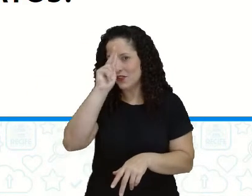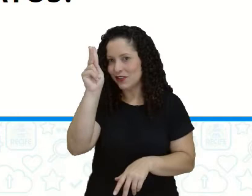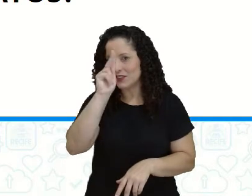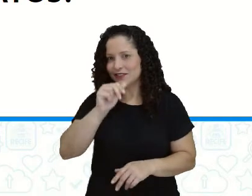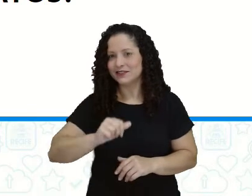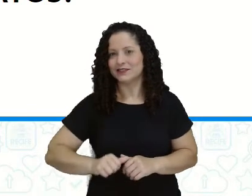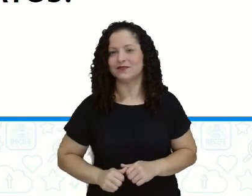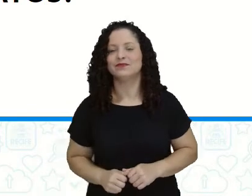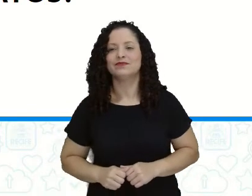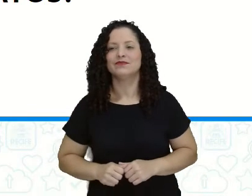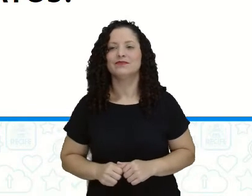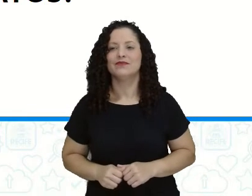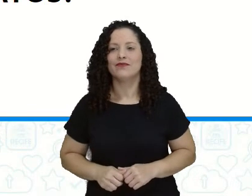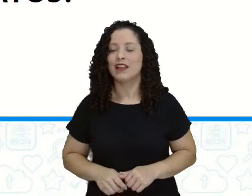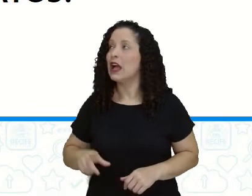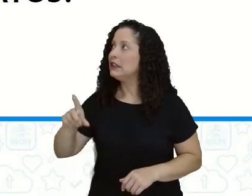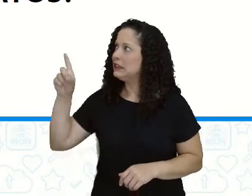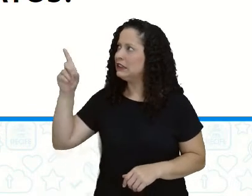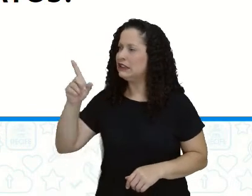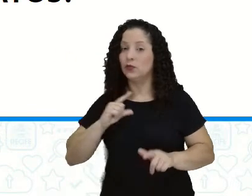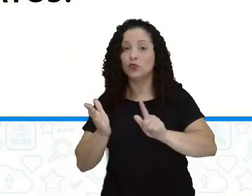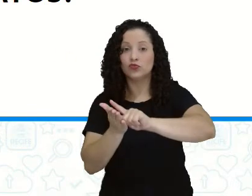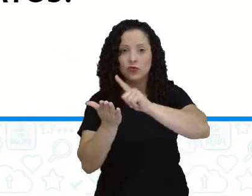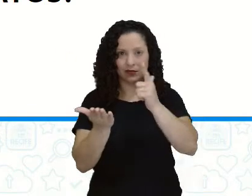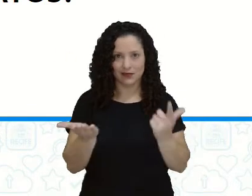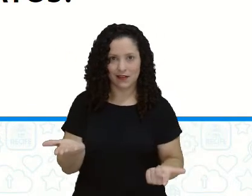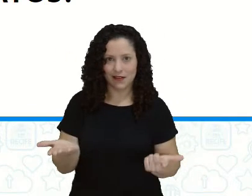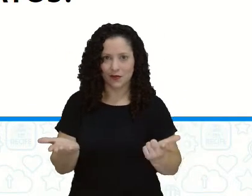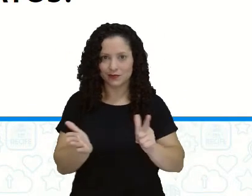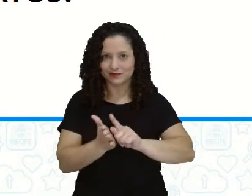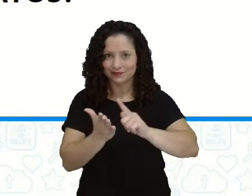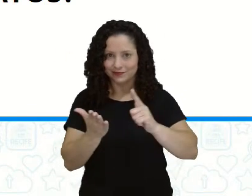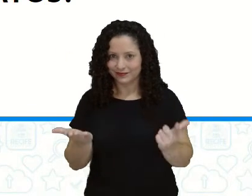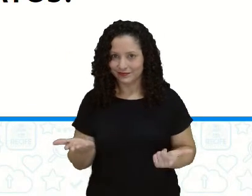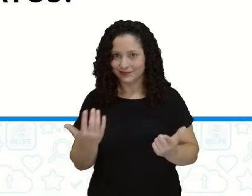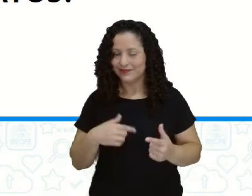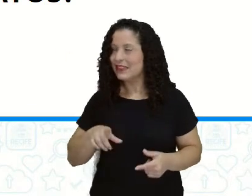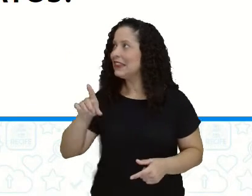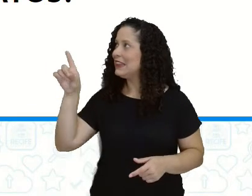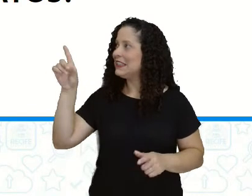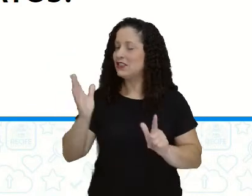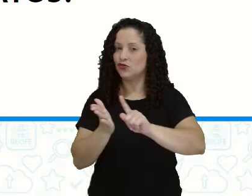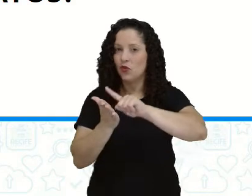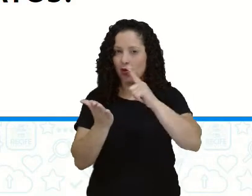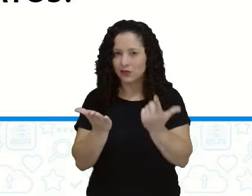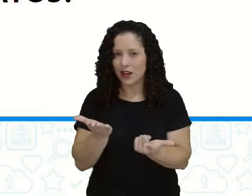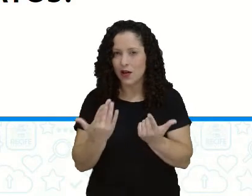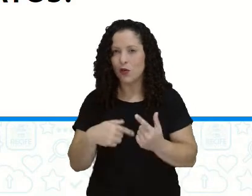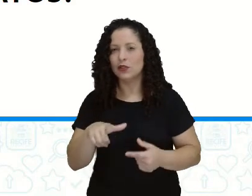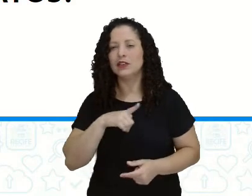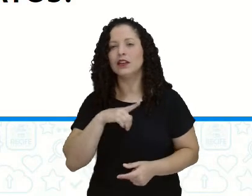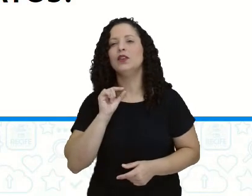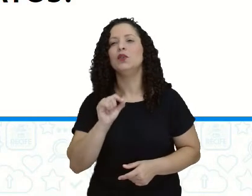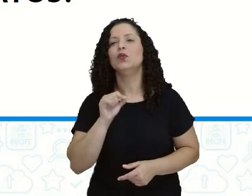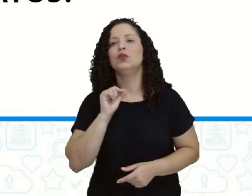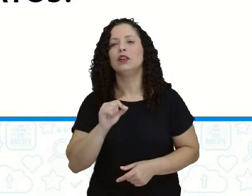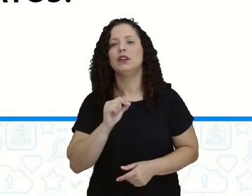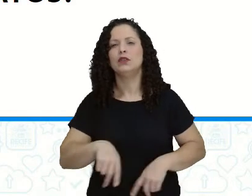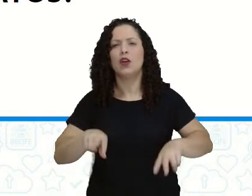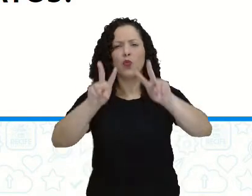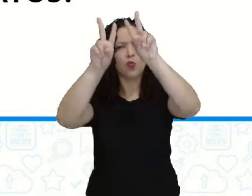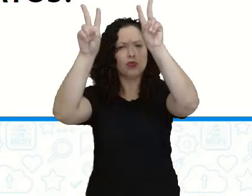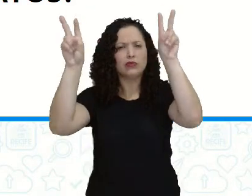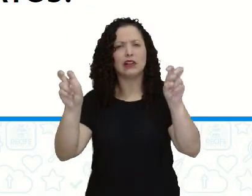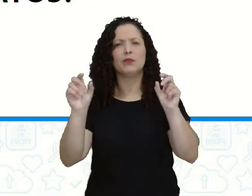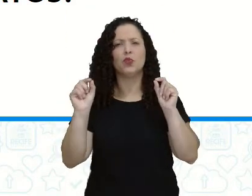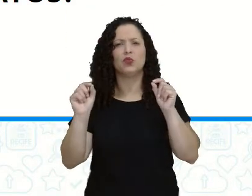é? Olha só, eu tenho aí um jornal. Nesse jornal eu tenho assim, ó, o Diário do Porco. Então,